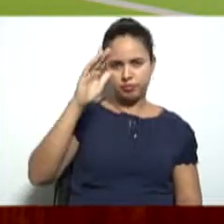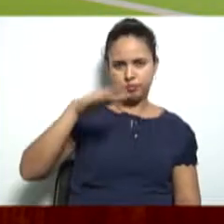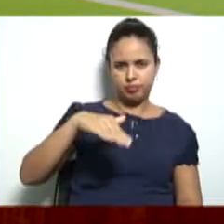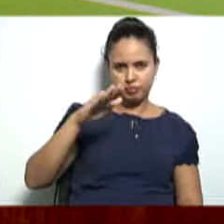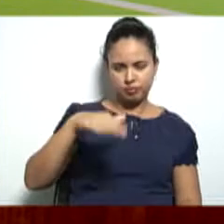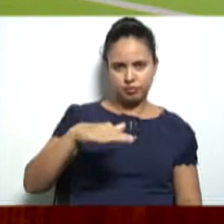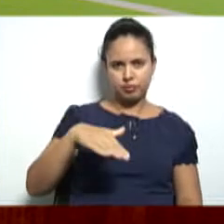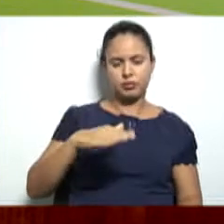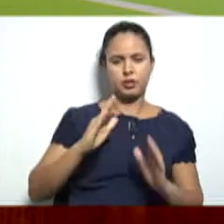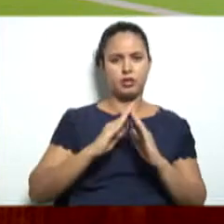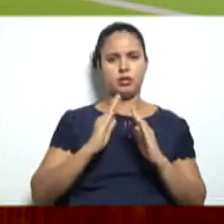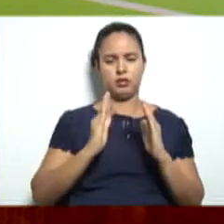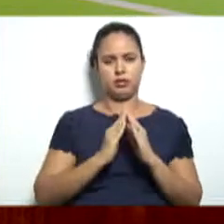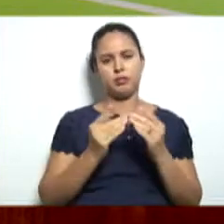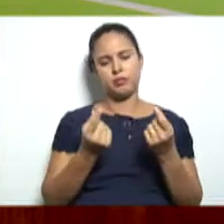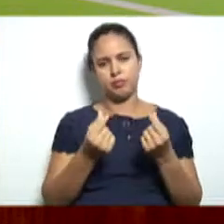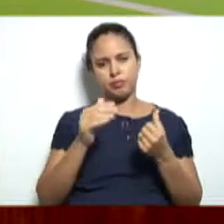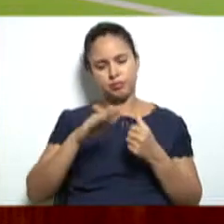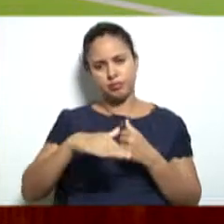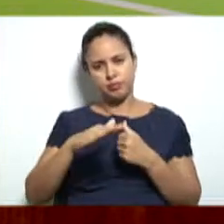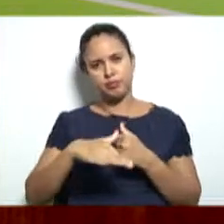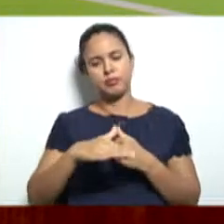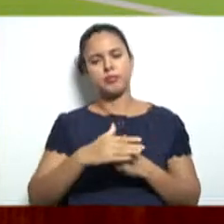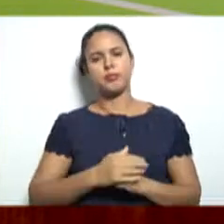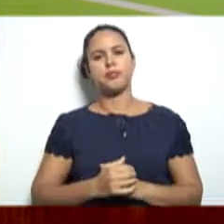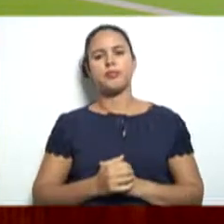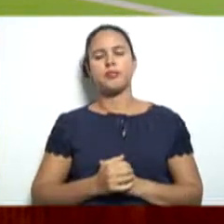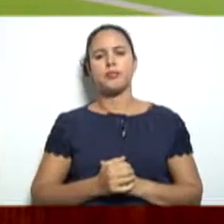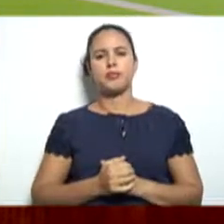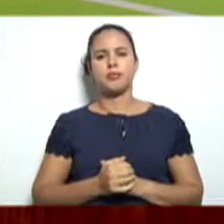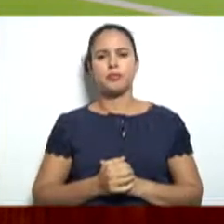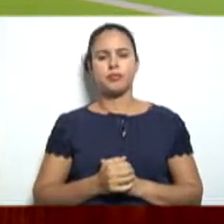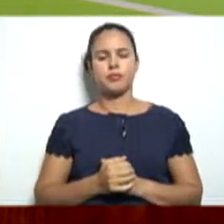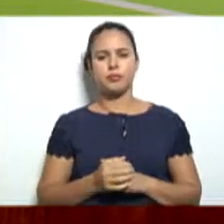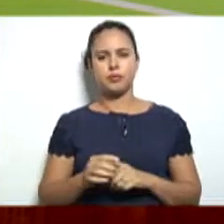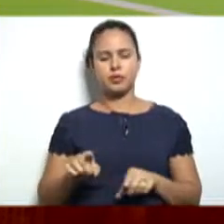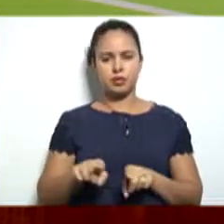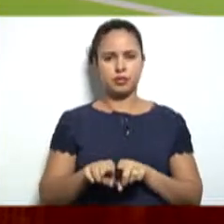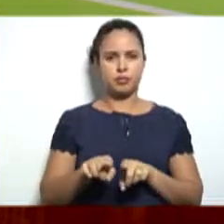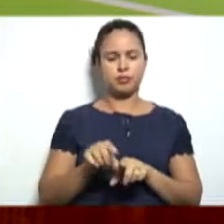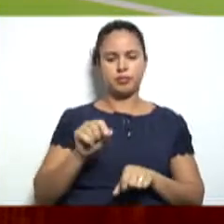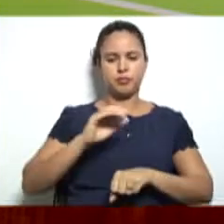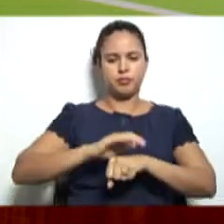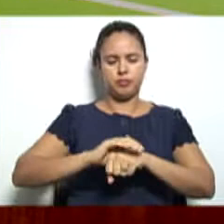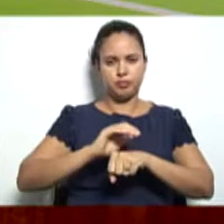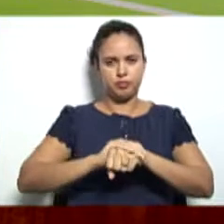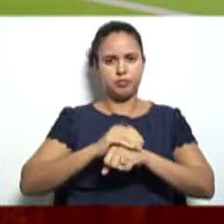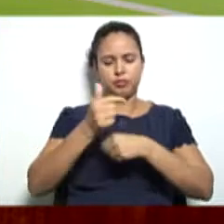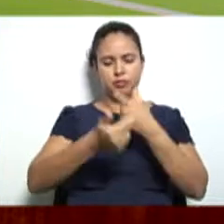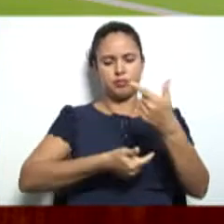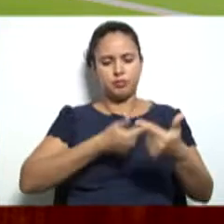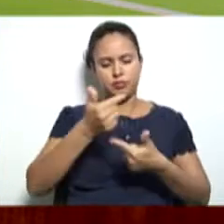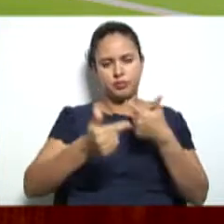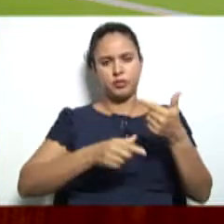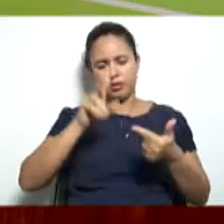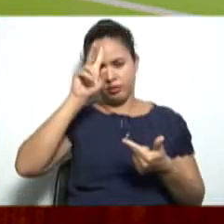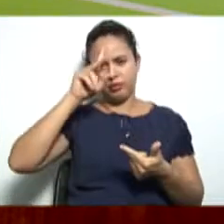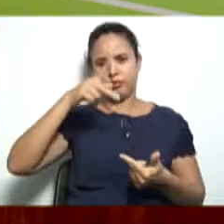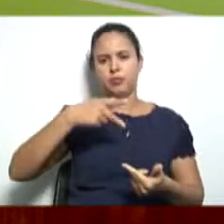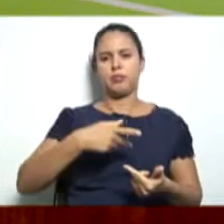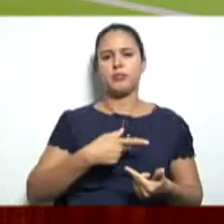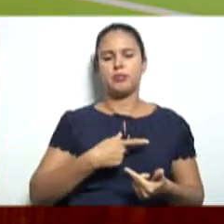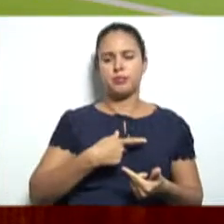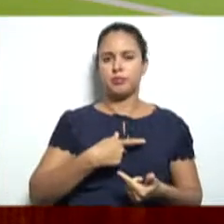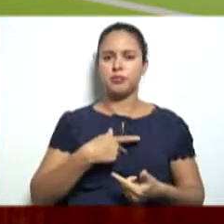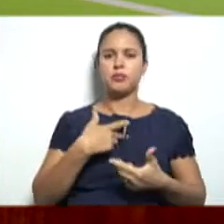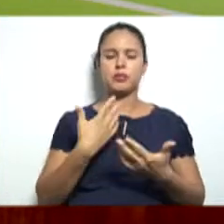com que a casa saia bem mais barato, né, e ainda sem levar em consideração que a mão de obra, normalmente nesse caso, é própria, né, então também não tem o